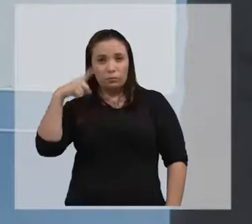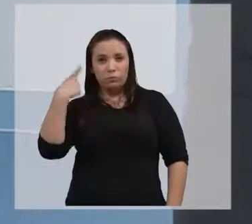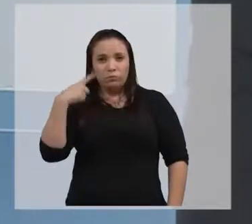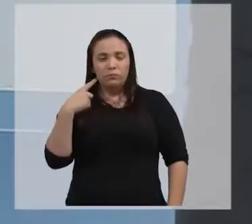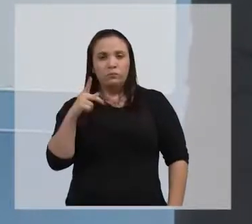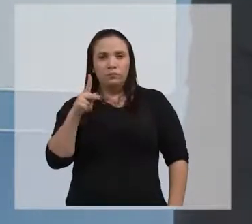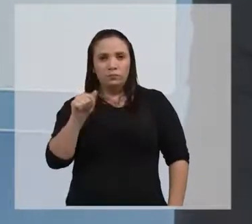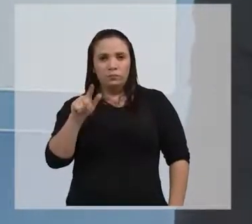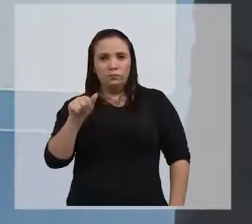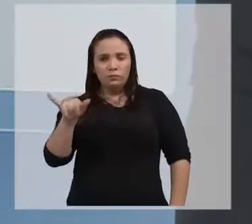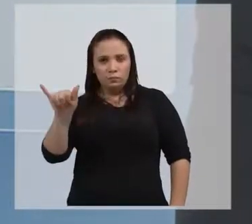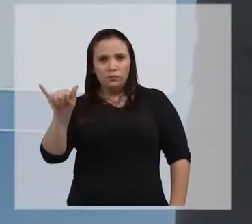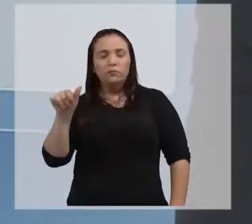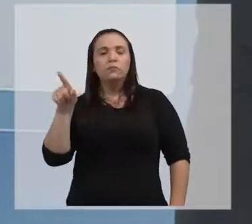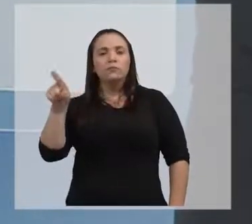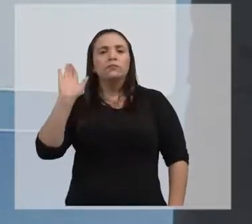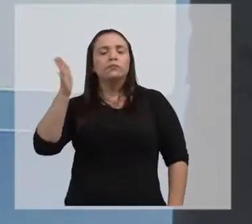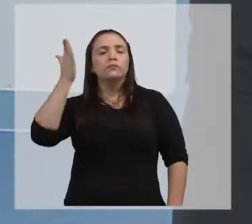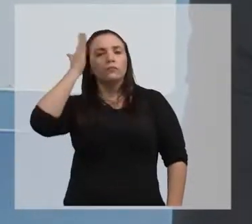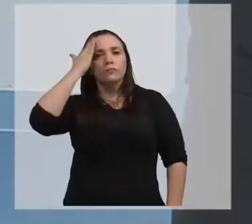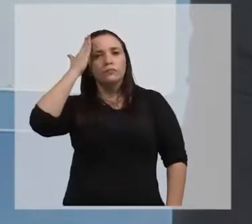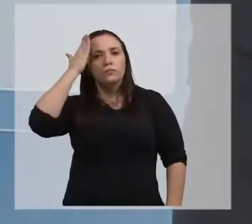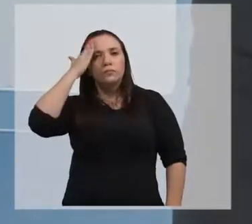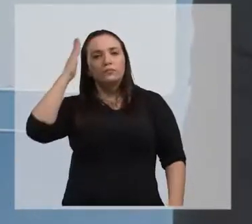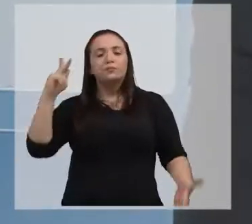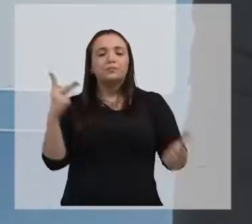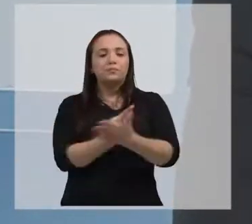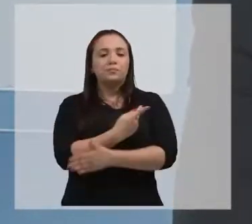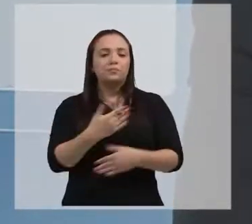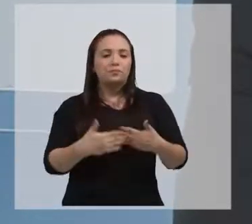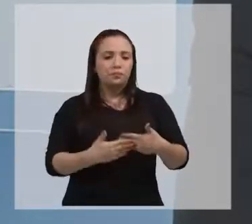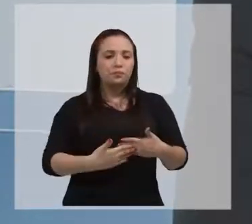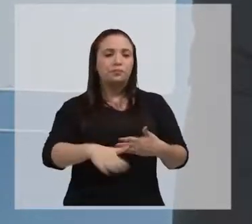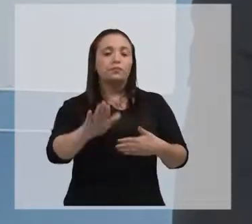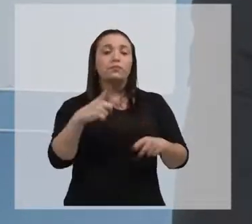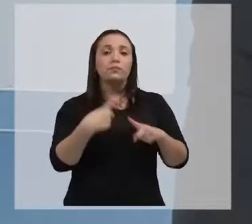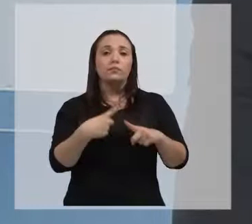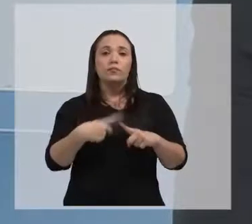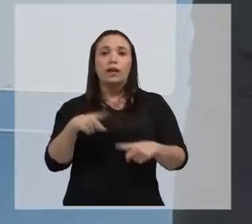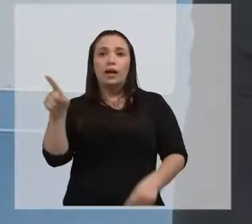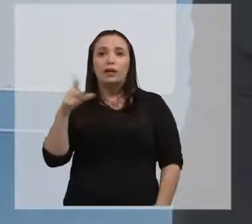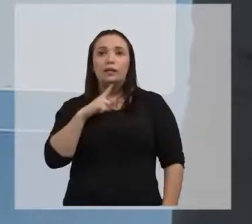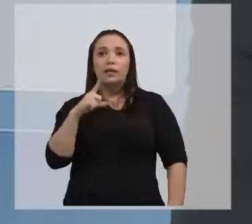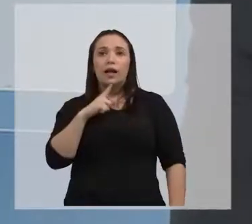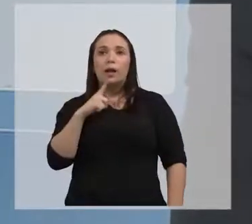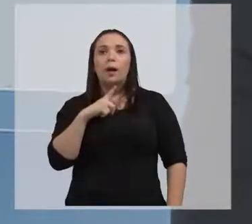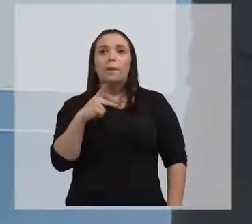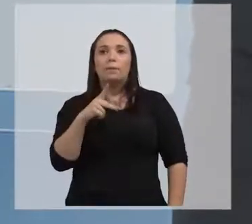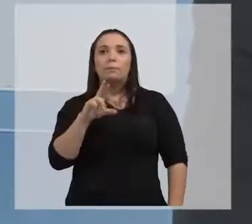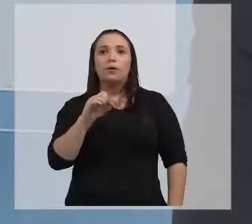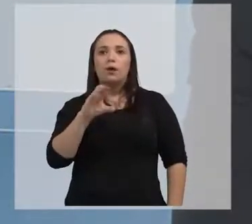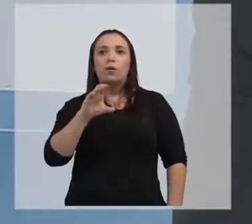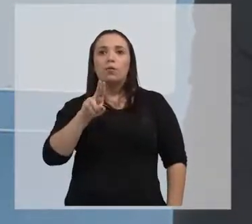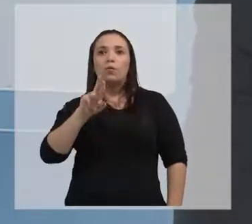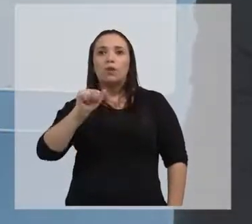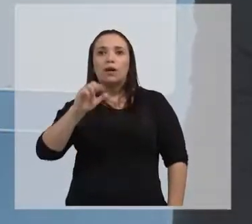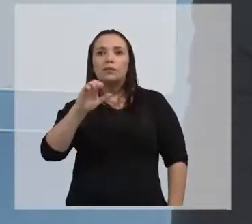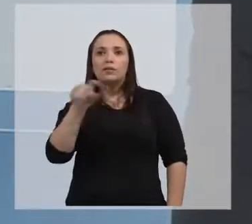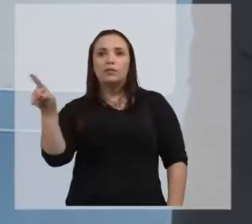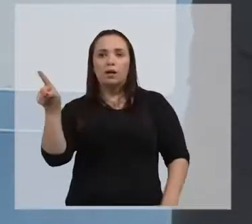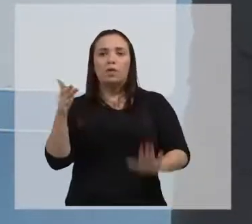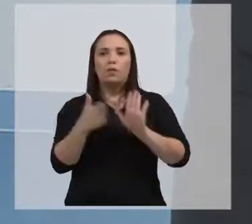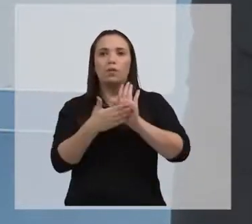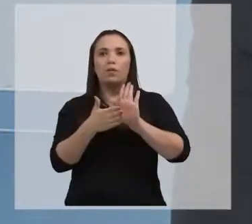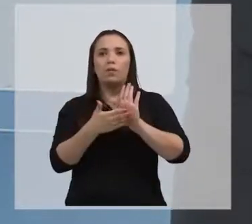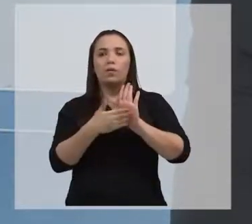já sabia que isso ia acontecer, prevendo essa retirada, porque ele tinha uma procuração do partido, não para isso, né? Mas usou para